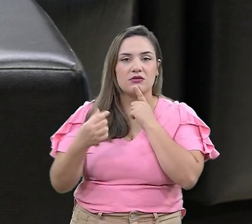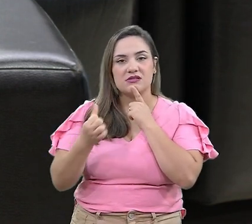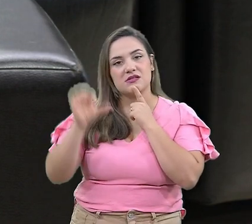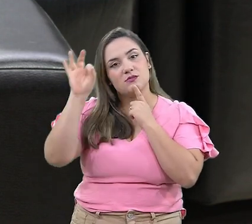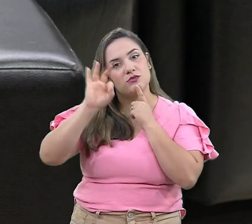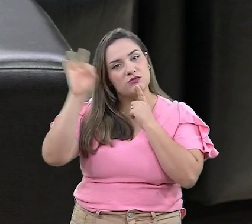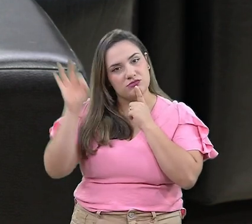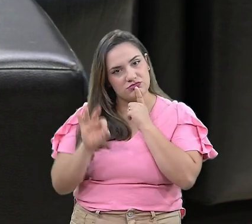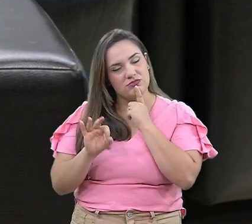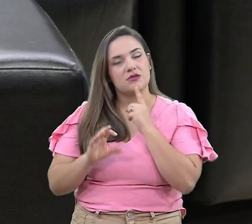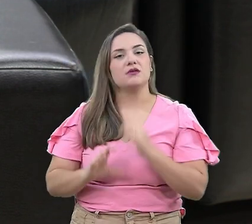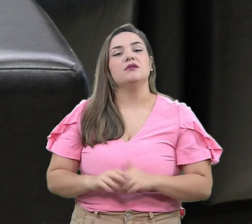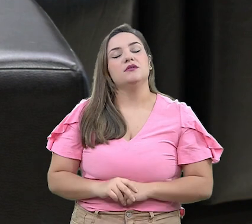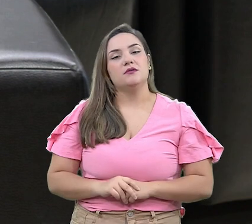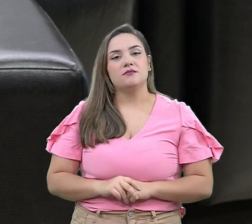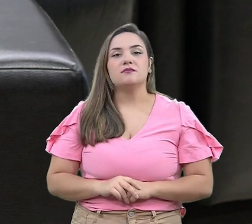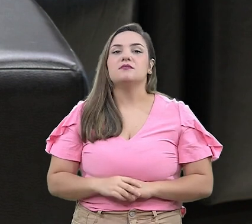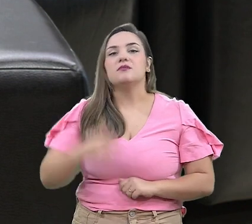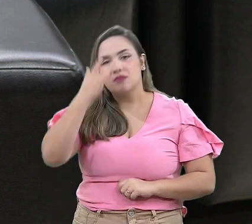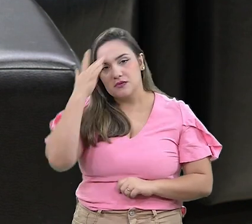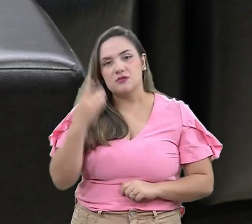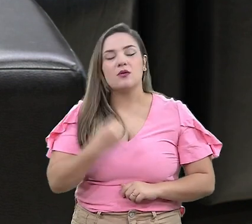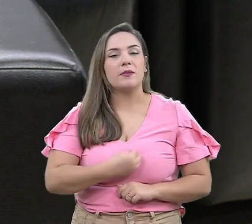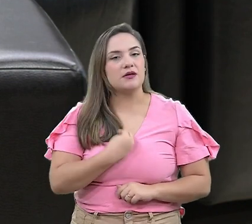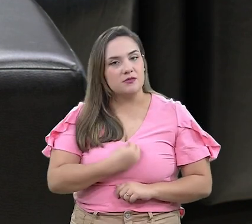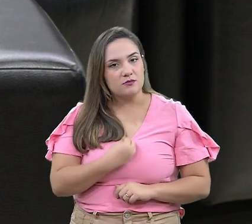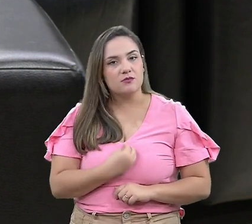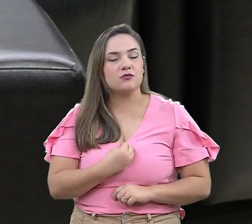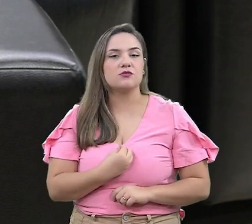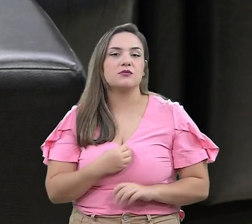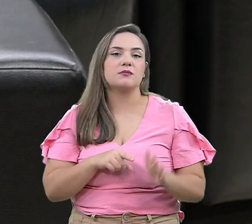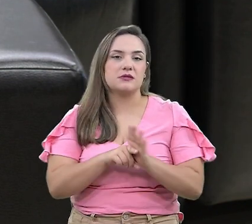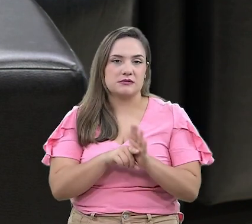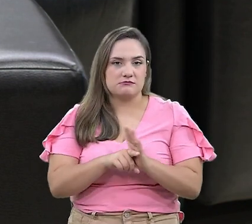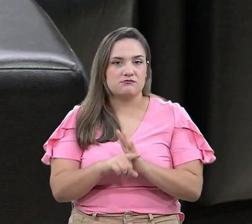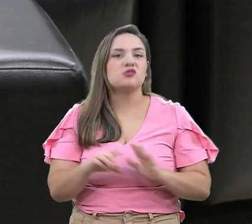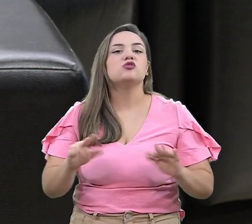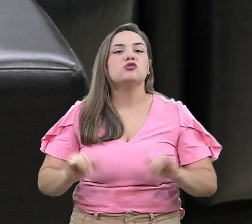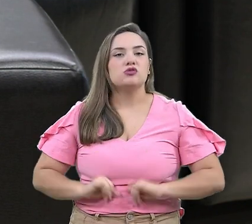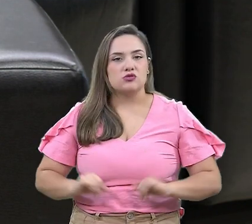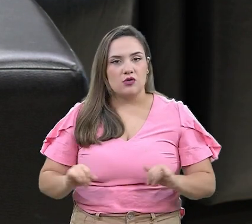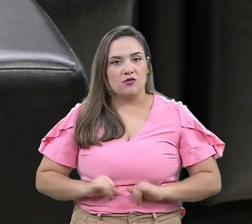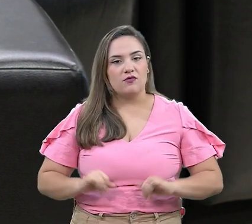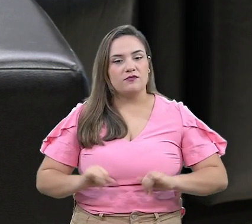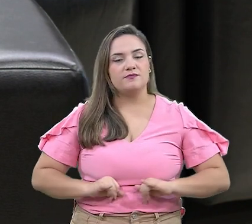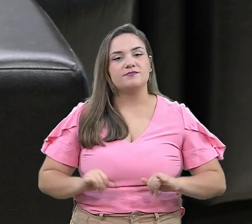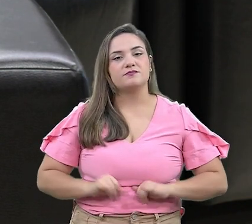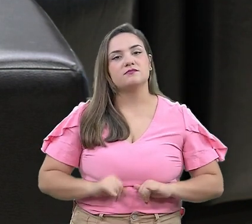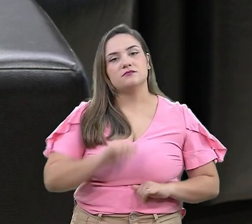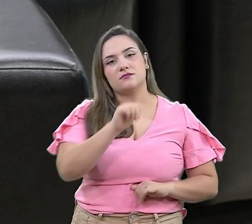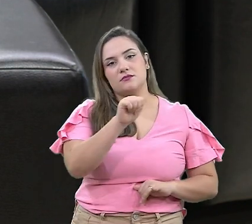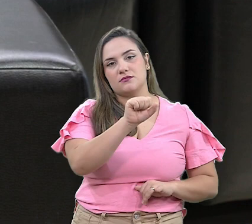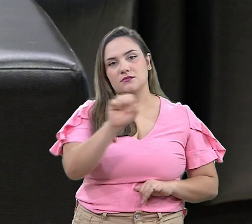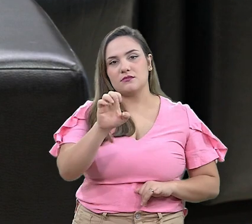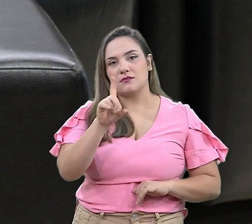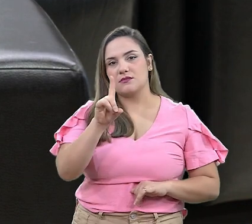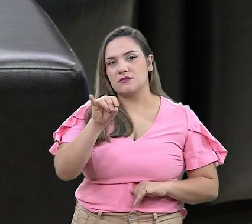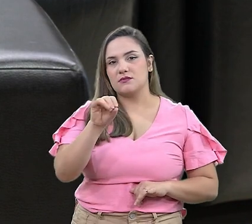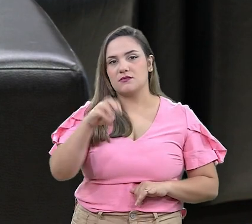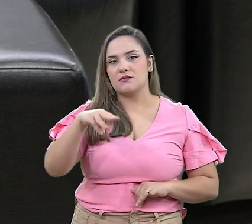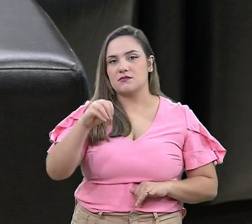89,6% das pessoas que participaram da pesquisa afirmaram sofrer assédio moral. Não há uma